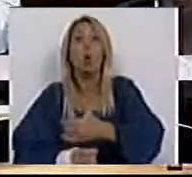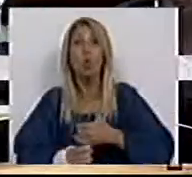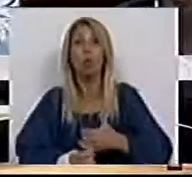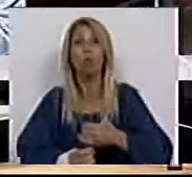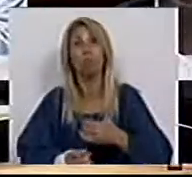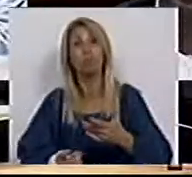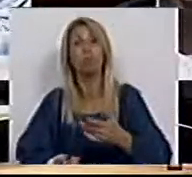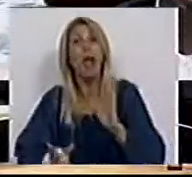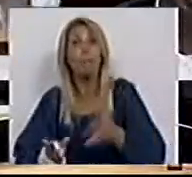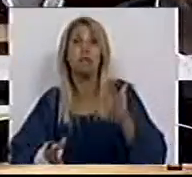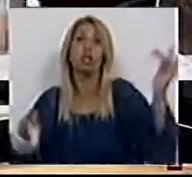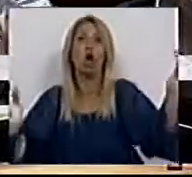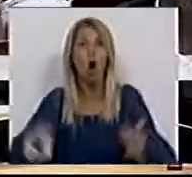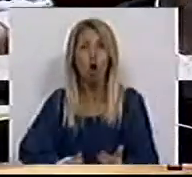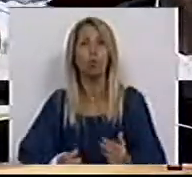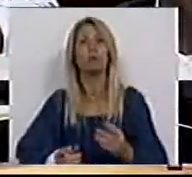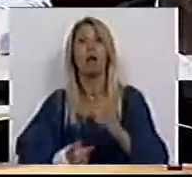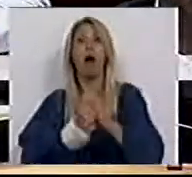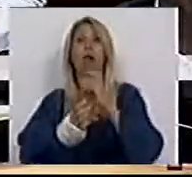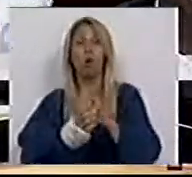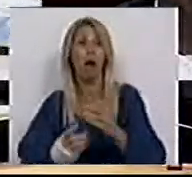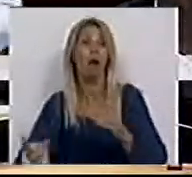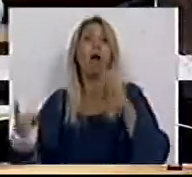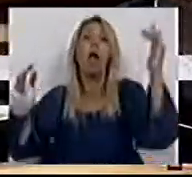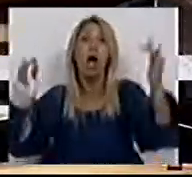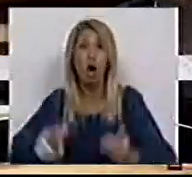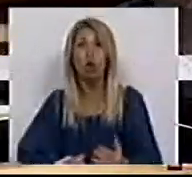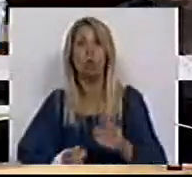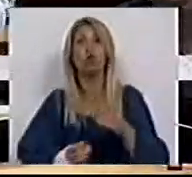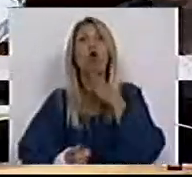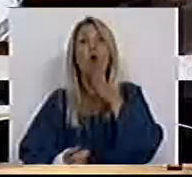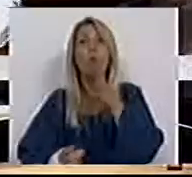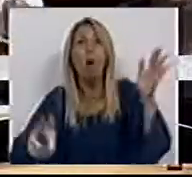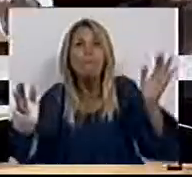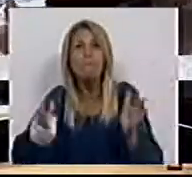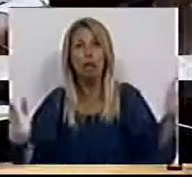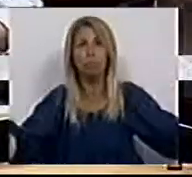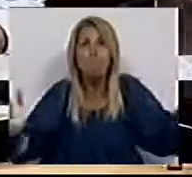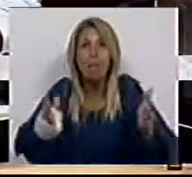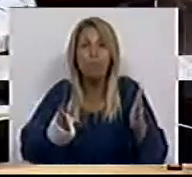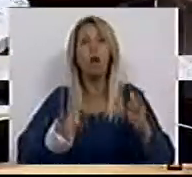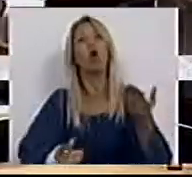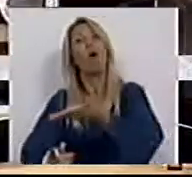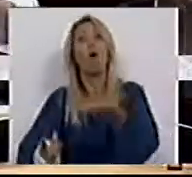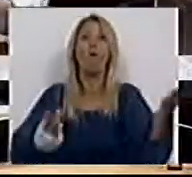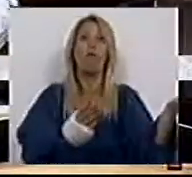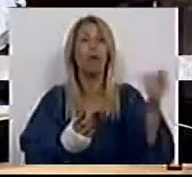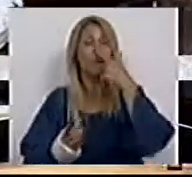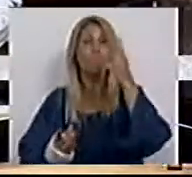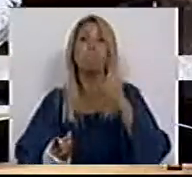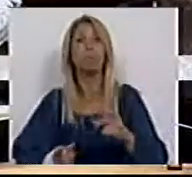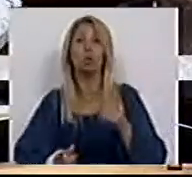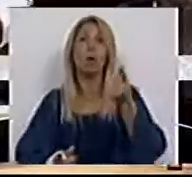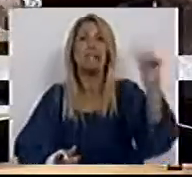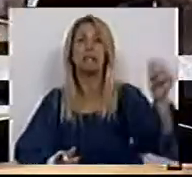carreiras, reduzir carruagens, reduzir trabalhadores, convidar gente a sair da empresa, reduzir salários, acabar com